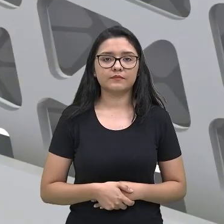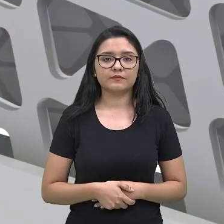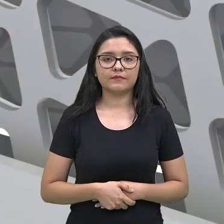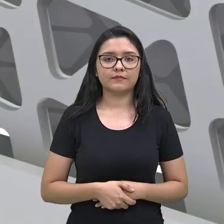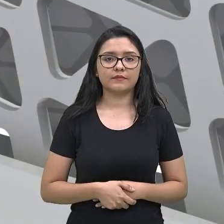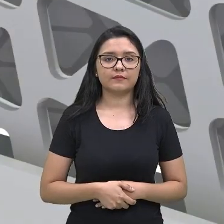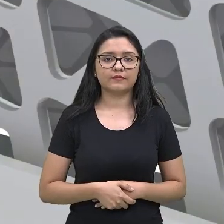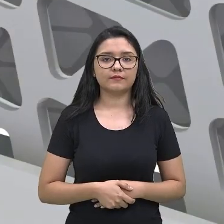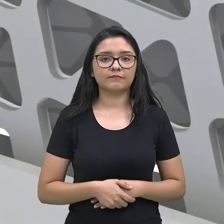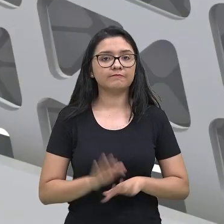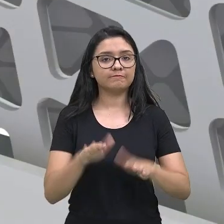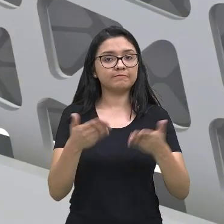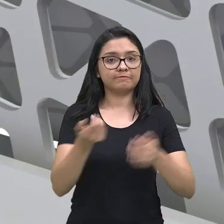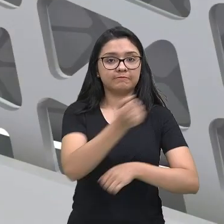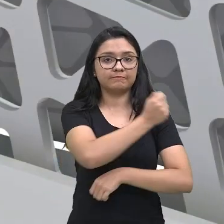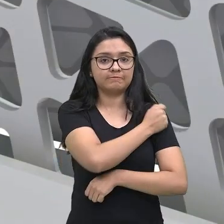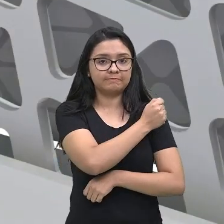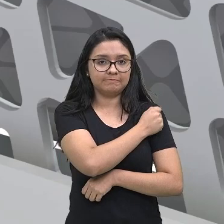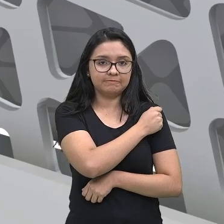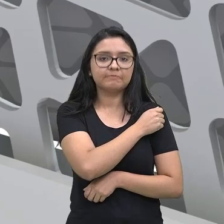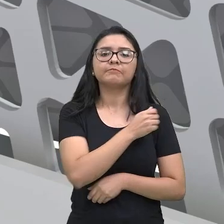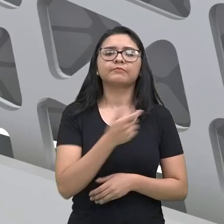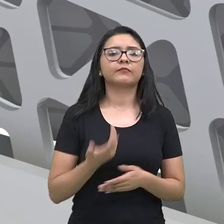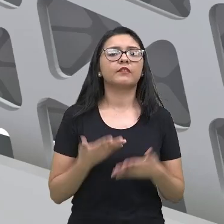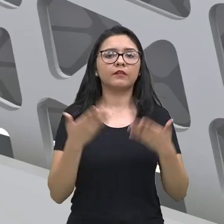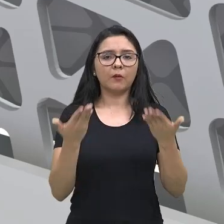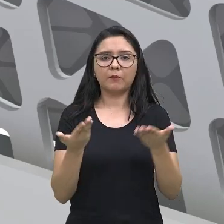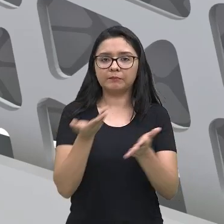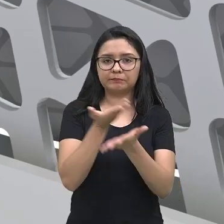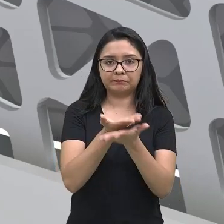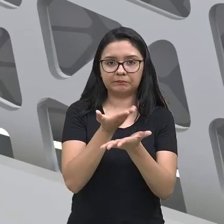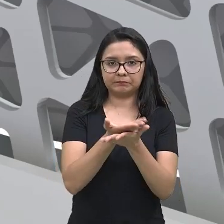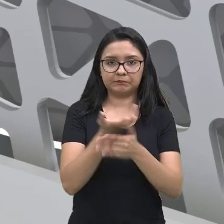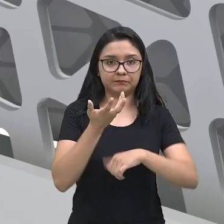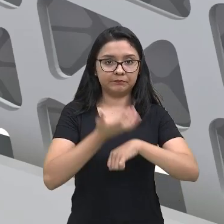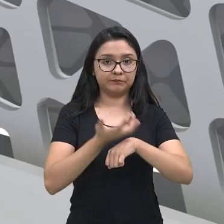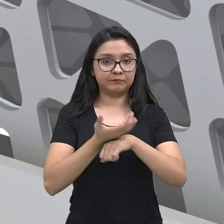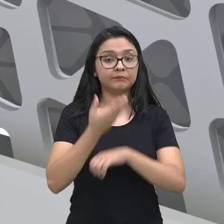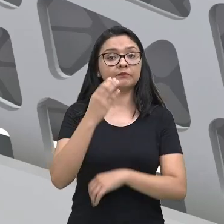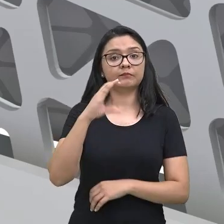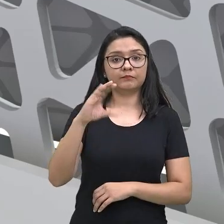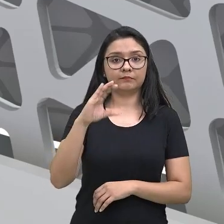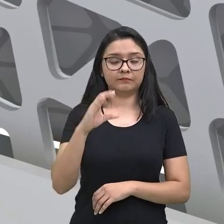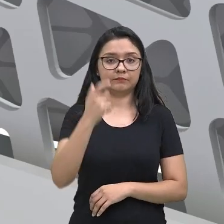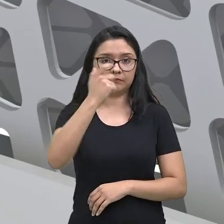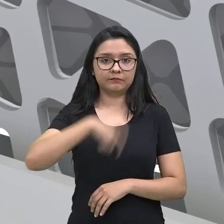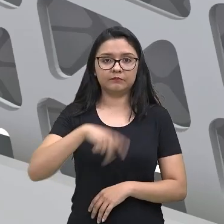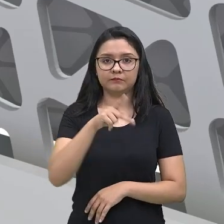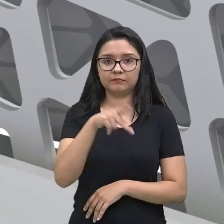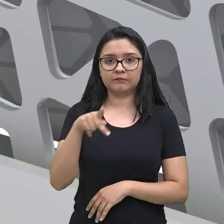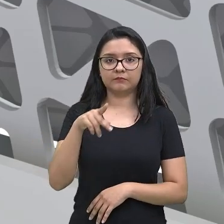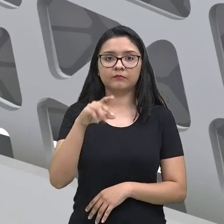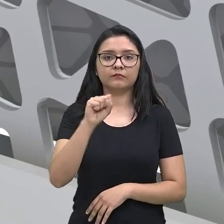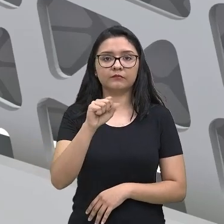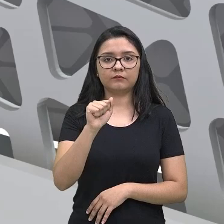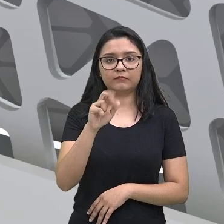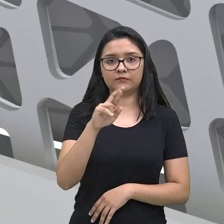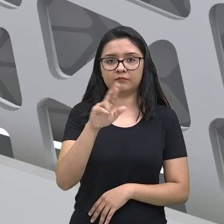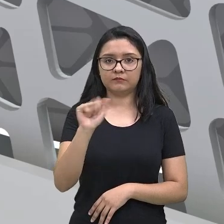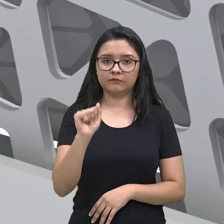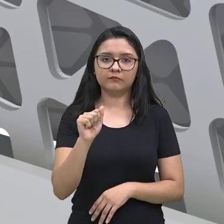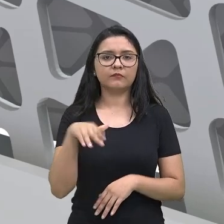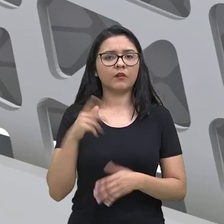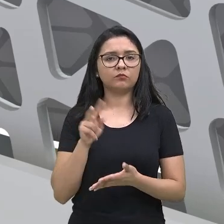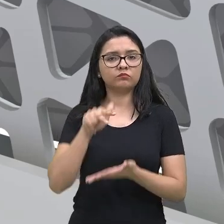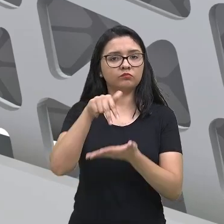Bem, queridos, estamos aí para mais uma aula de ciências. Eu sou a professora Sara Arinana, estou aqui para a